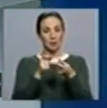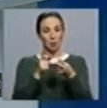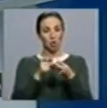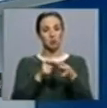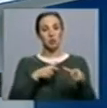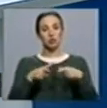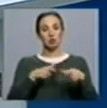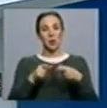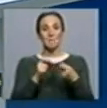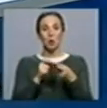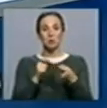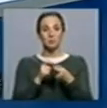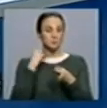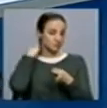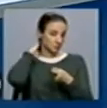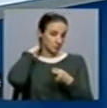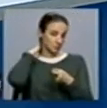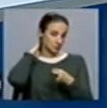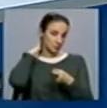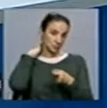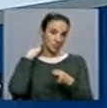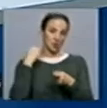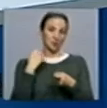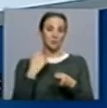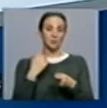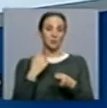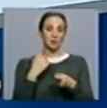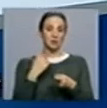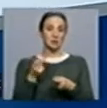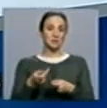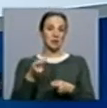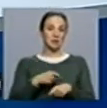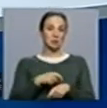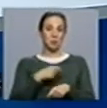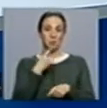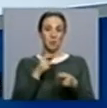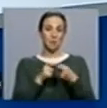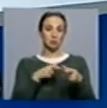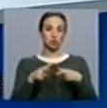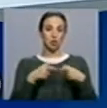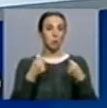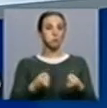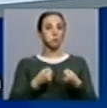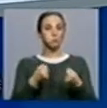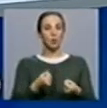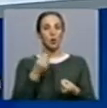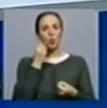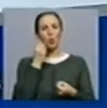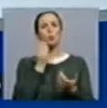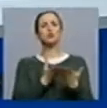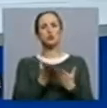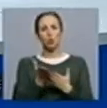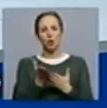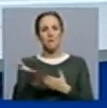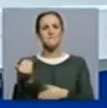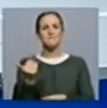estrela. Tão próxima que não conseguiria resistir, se calhar, tanto tempo ali perto da estrela. Portanto, a questão é, como é que resiste? De onde é